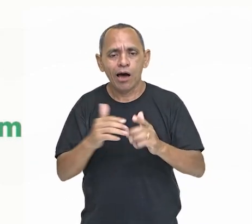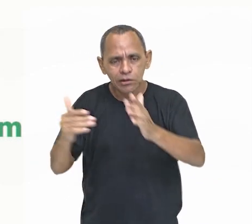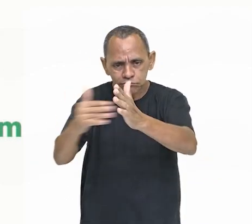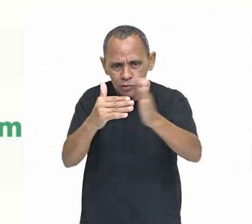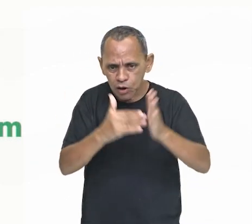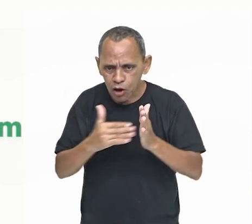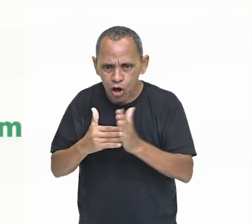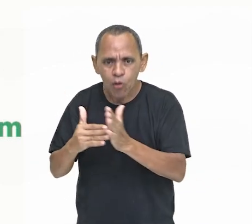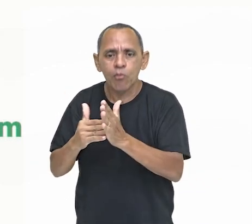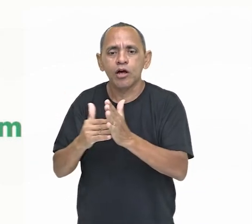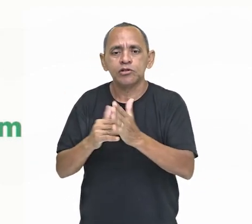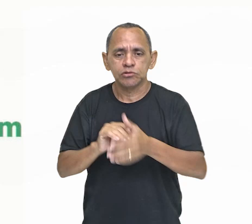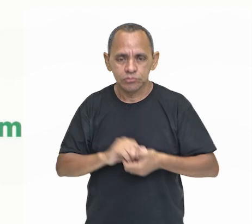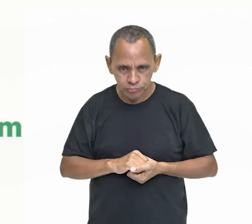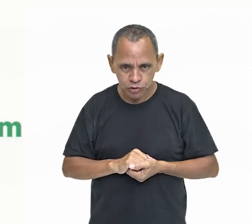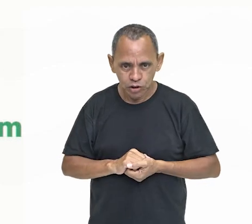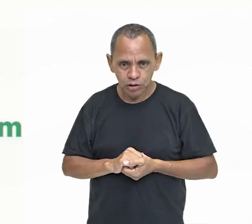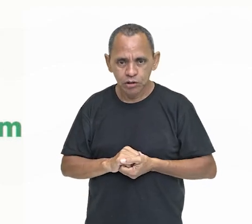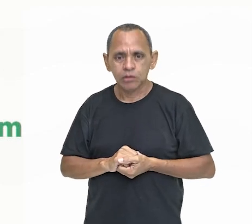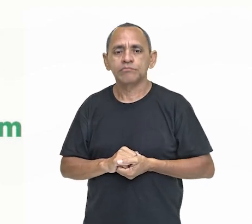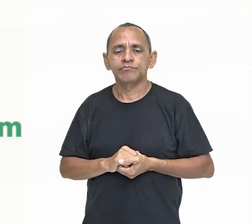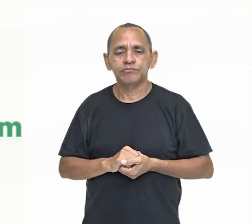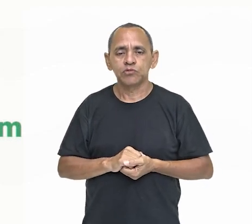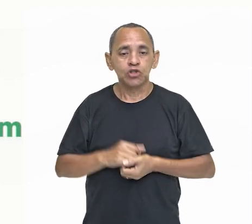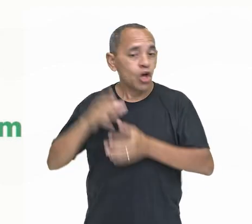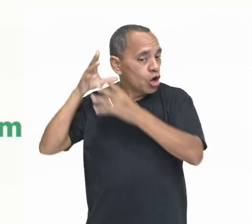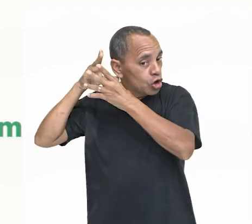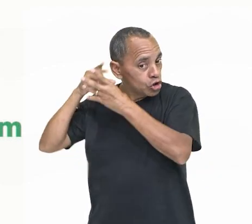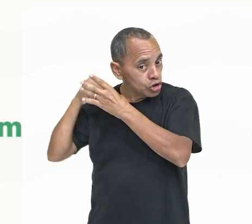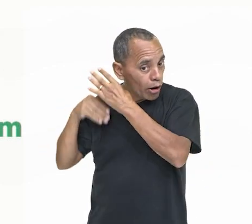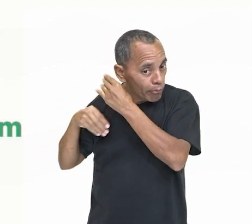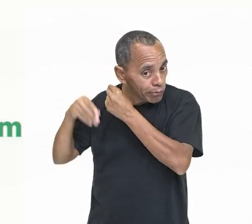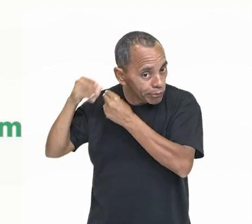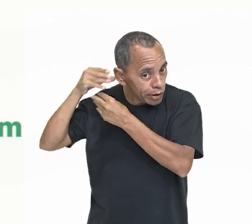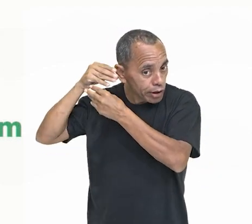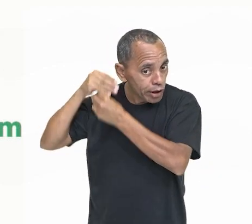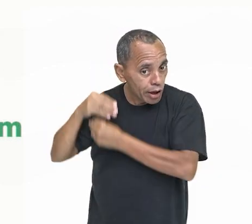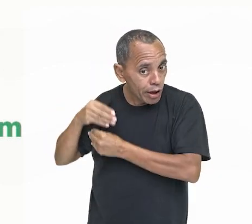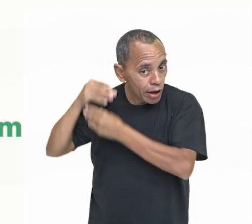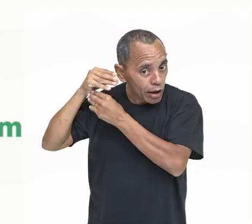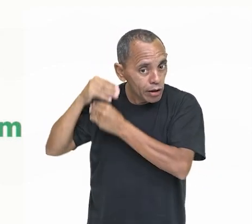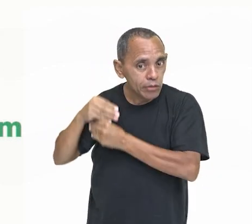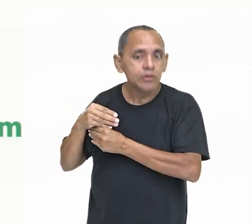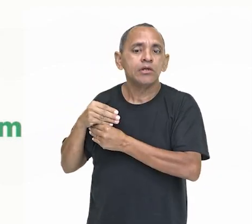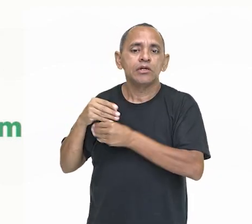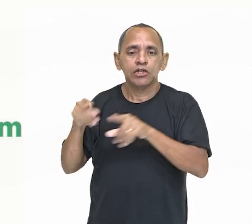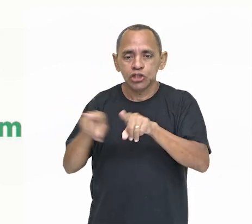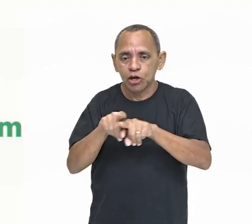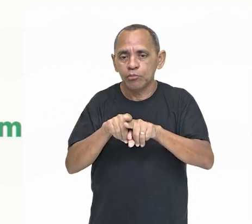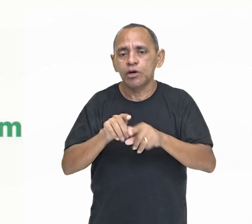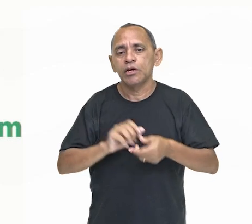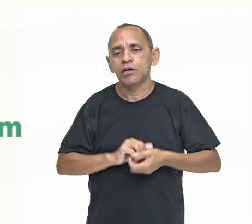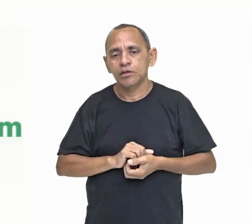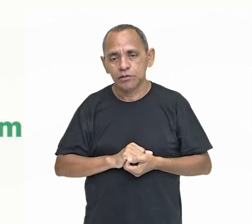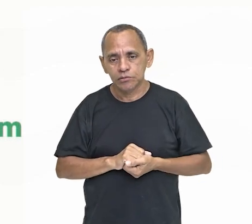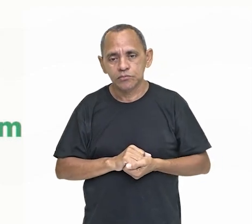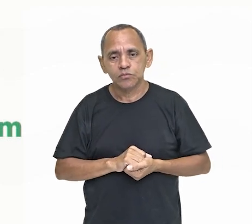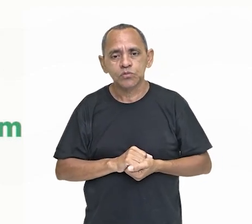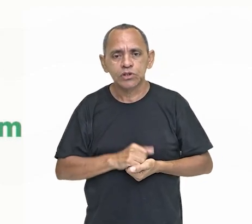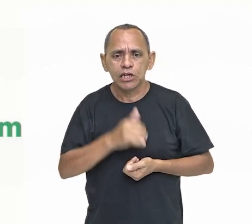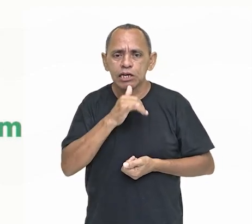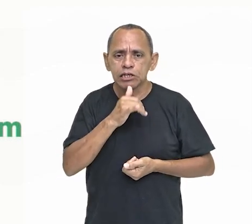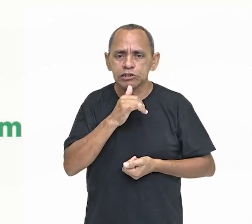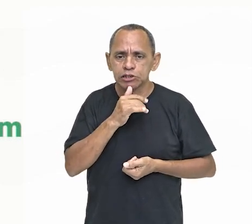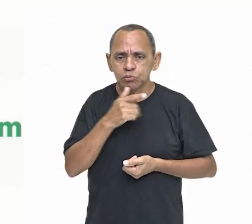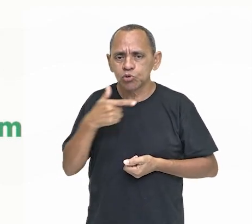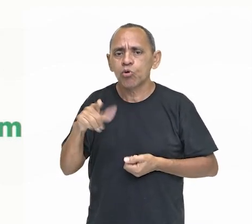elétricas, chapinhas, são exemplos de resistores. E também você pode perceber quais